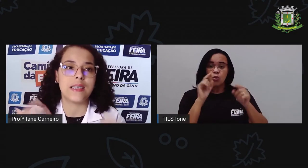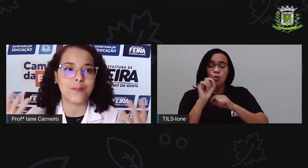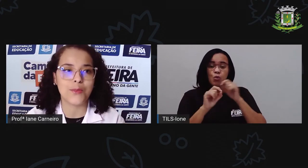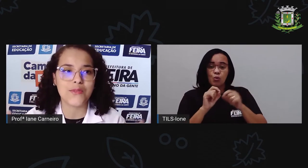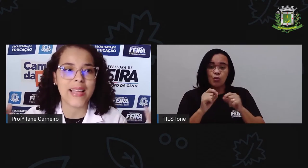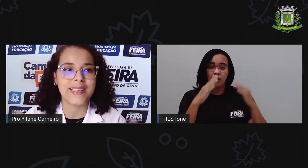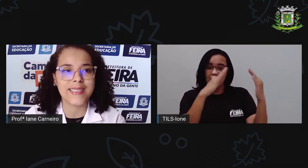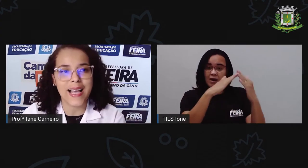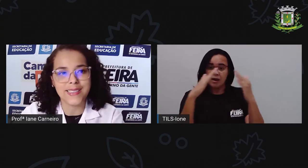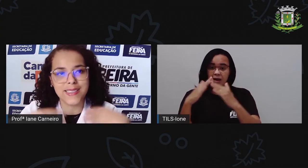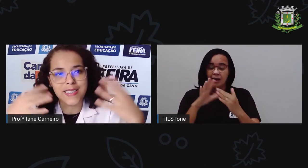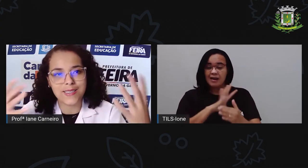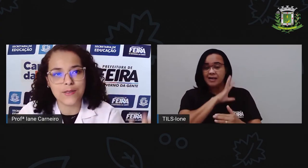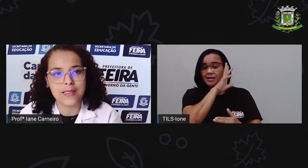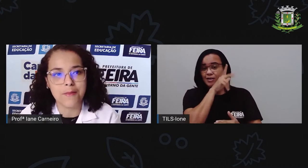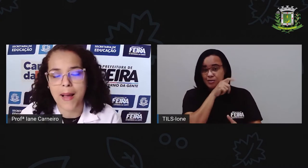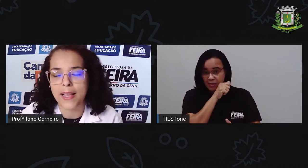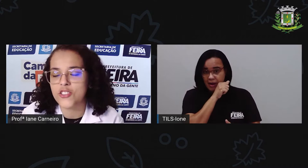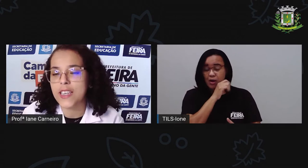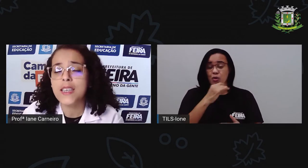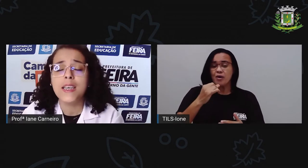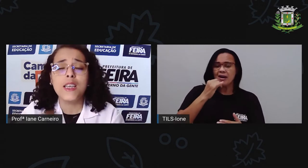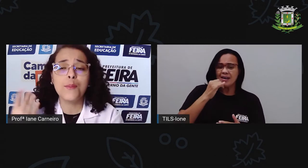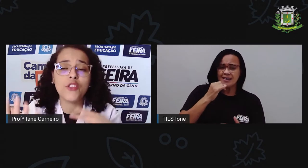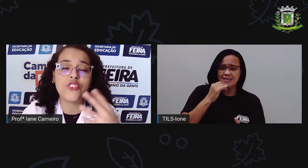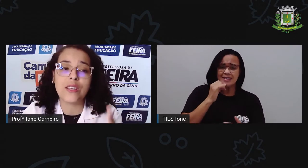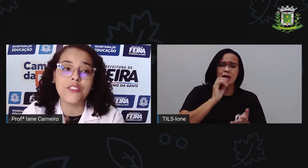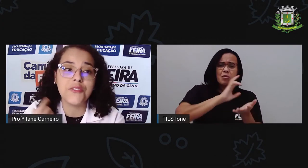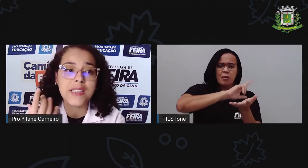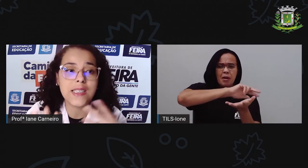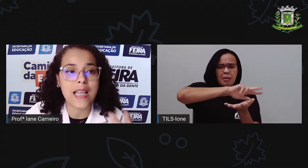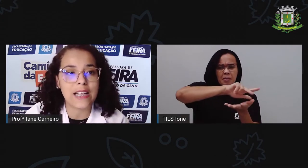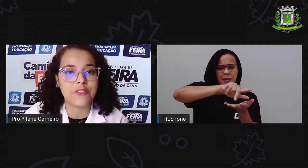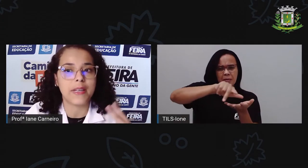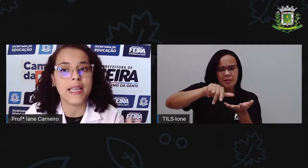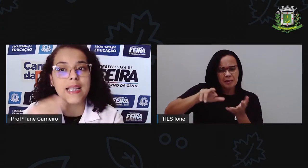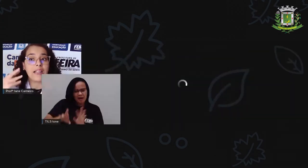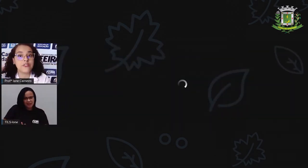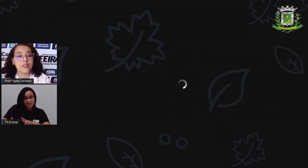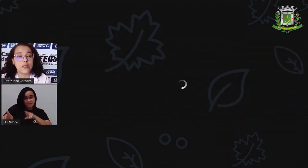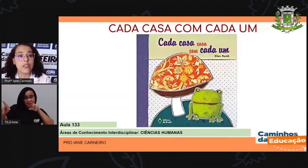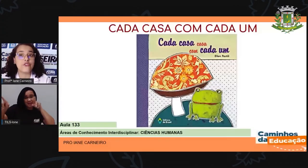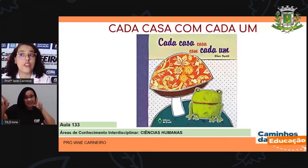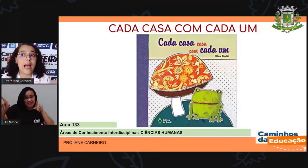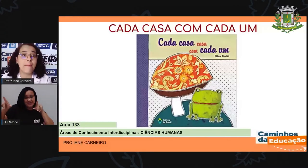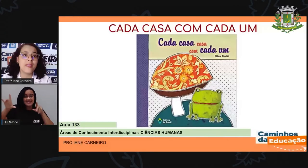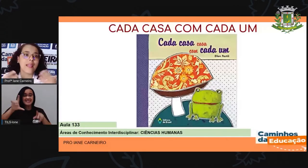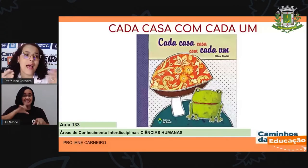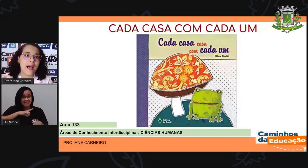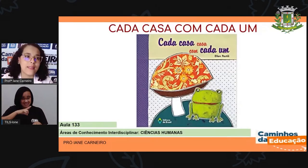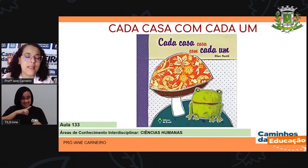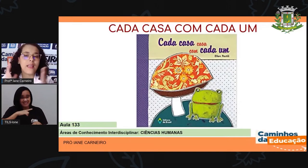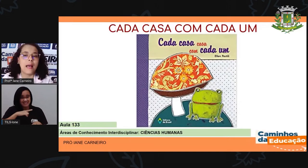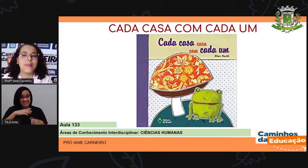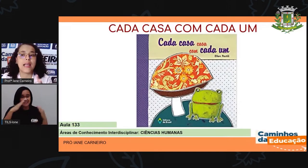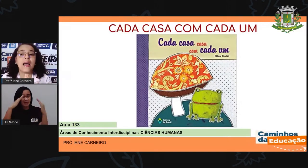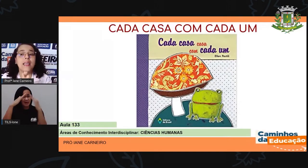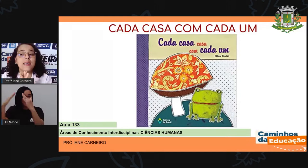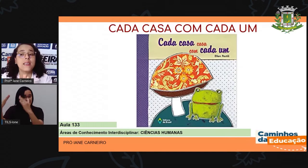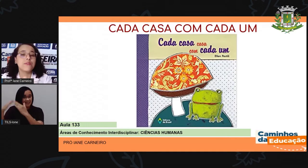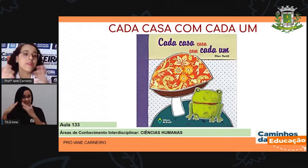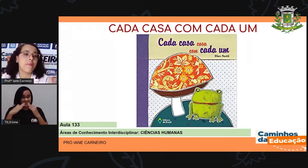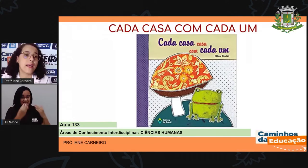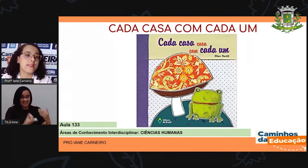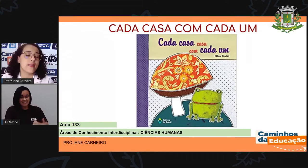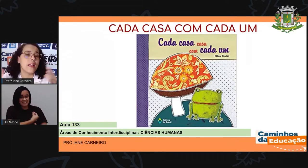exemplos, várias casinhas dos animais, né? E mostrando a diversidade, variedade de habitás, né? Habitar